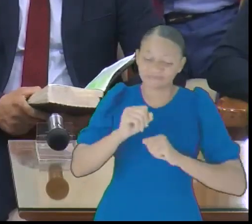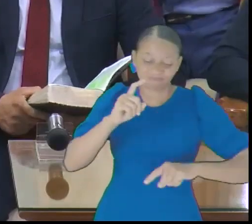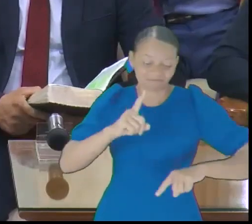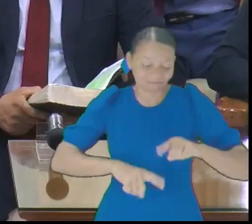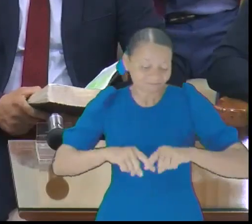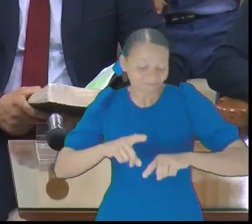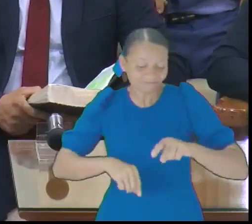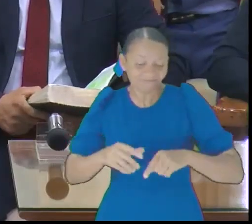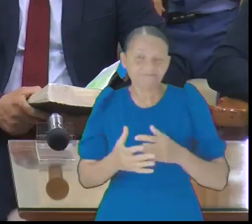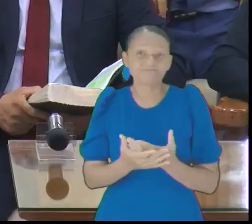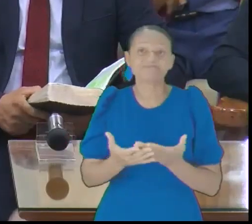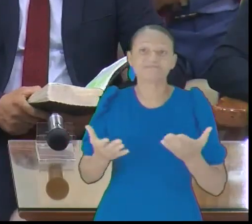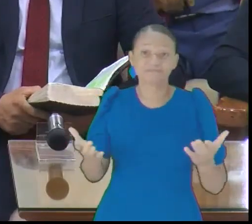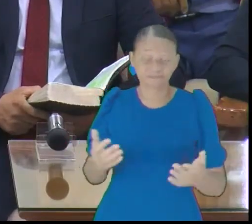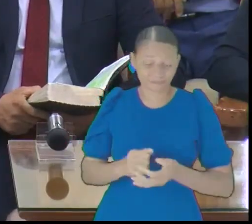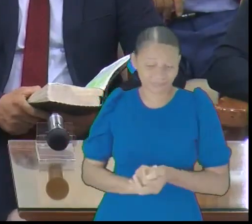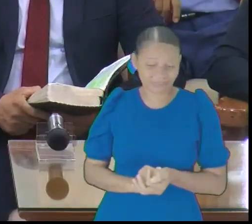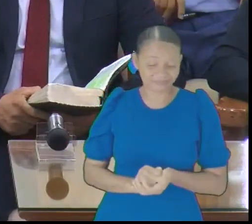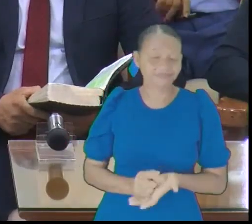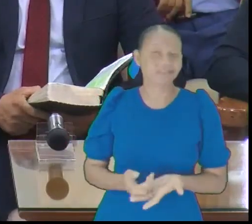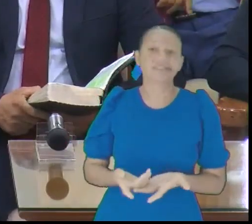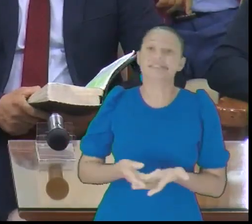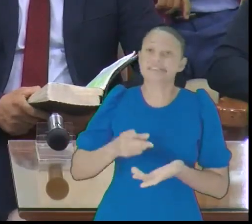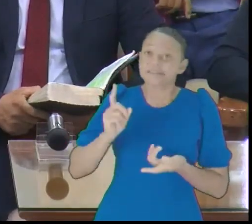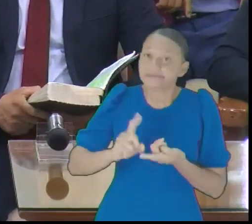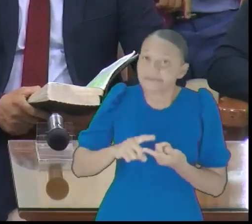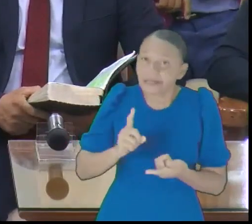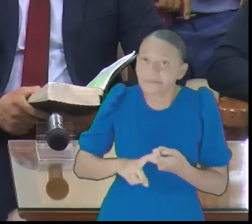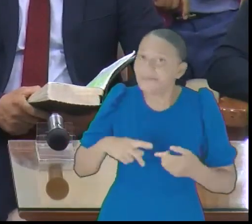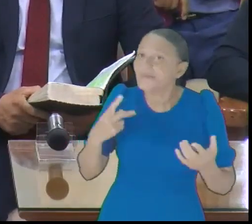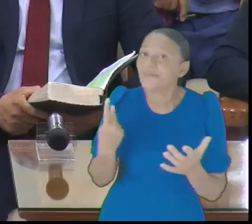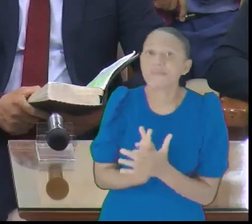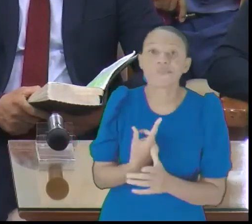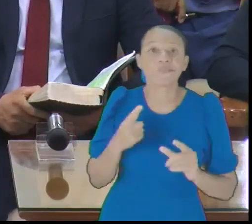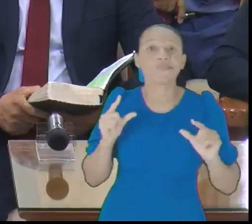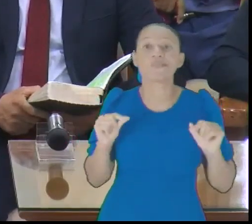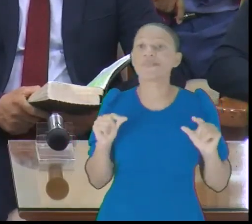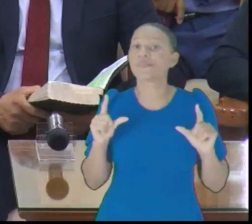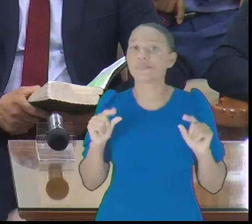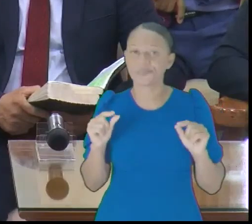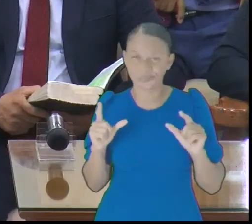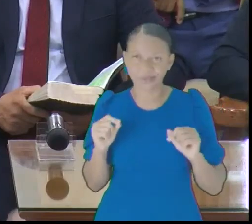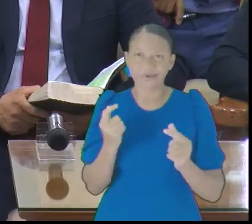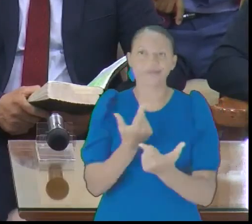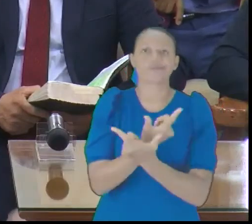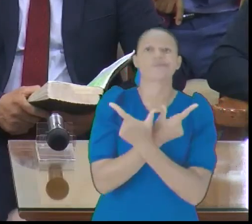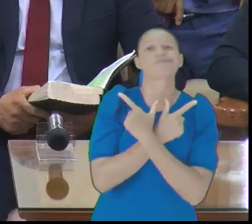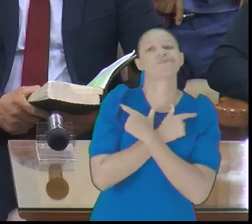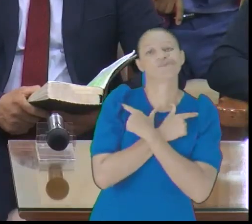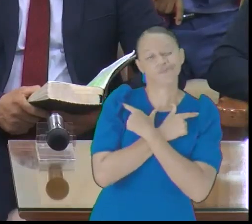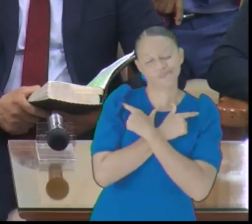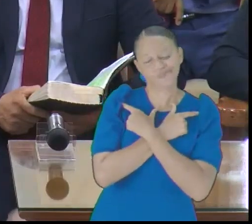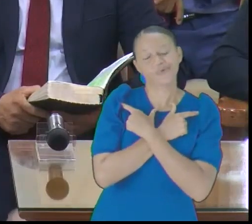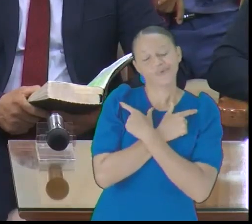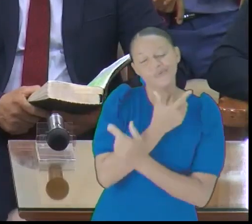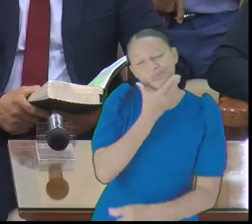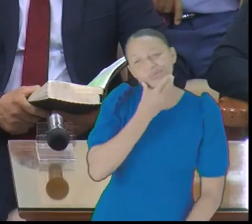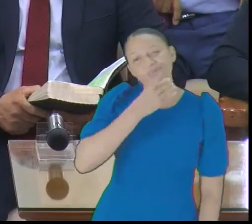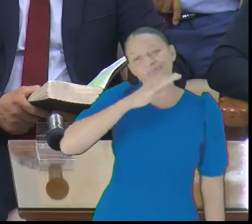bens, e como se não bastasse, levaram também Ló, o sobrinho de